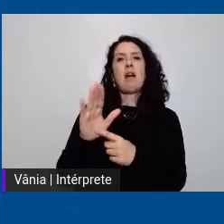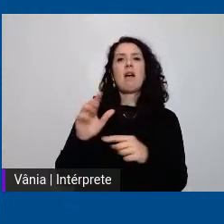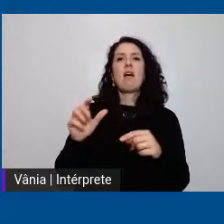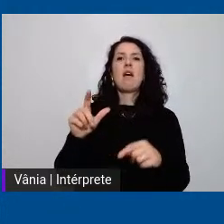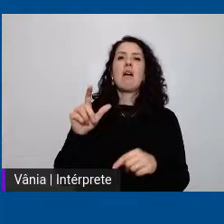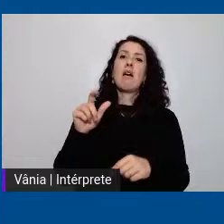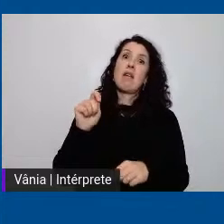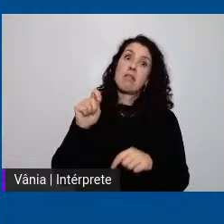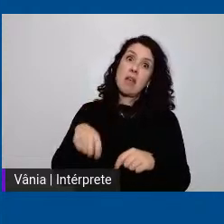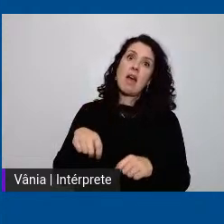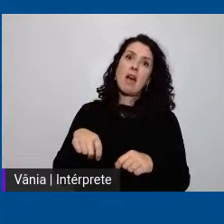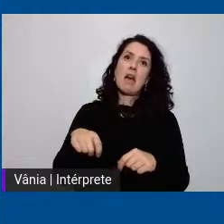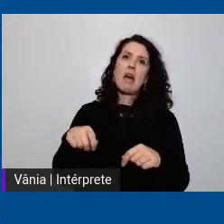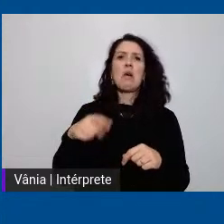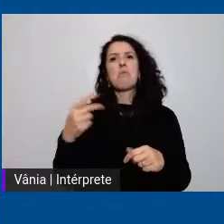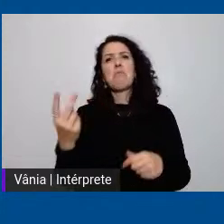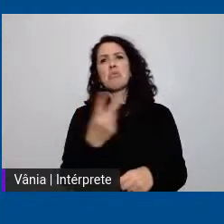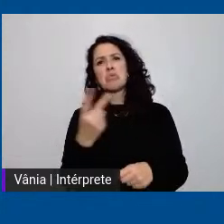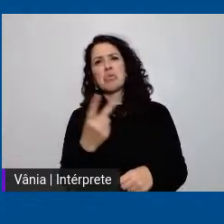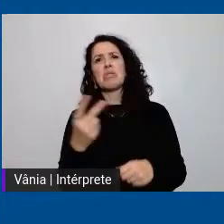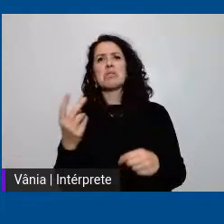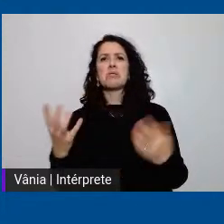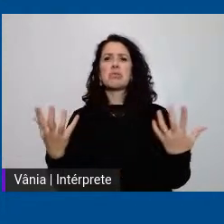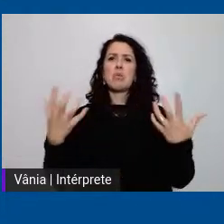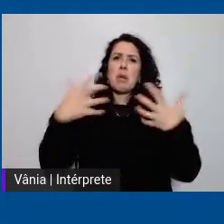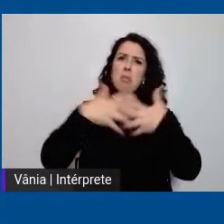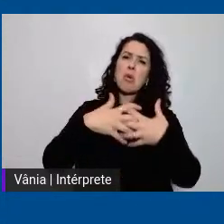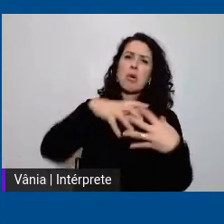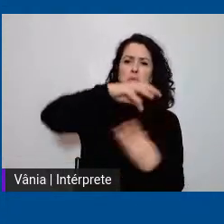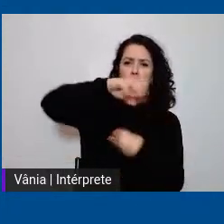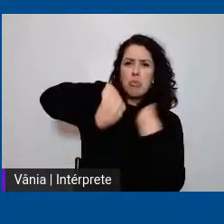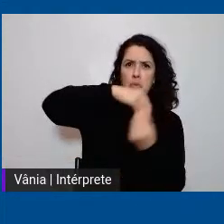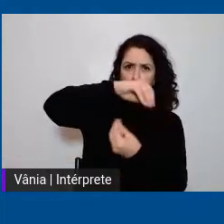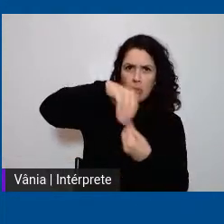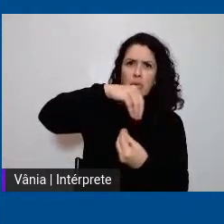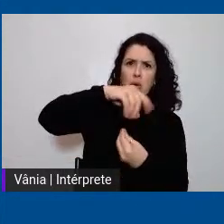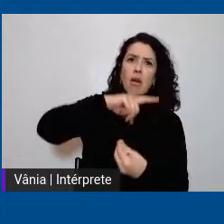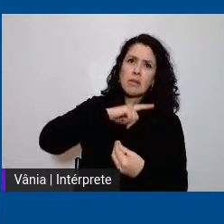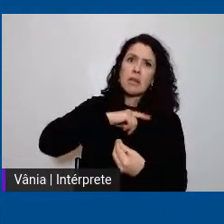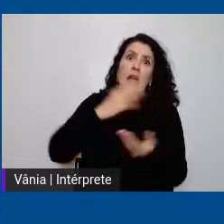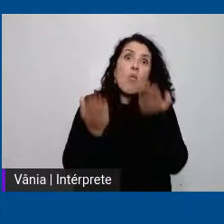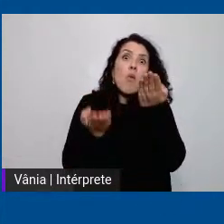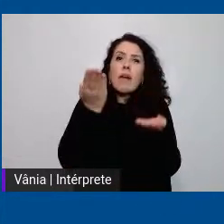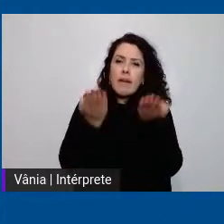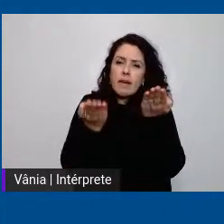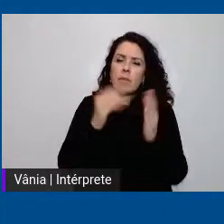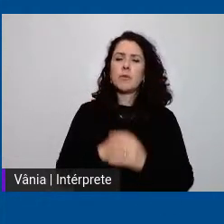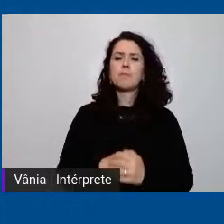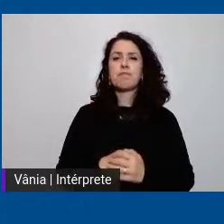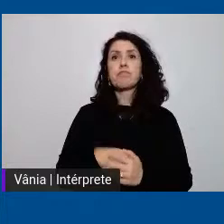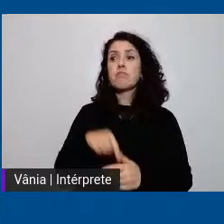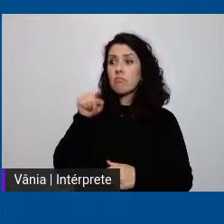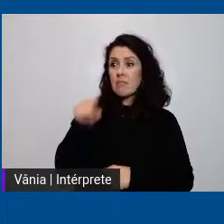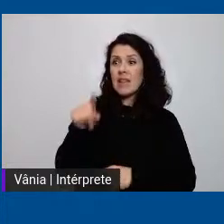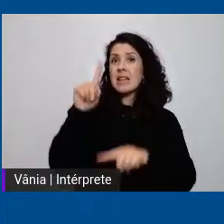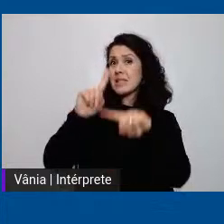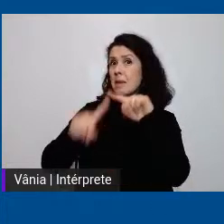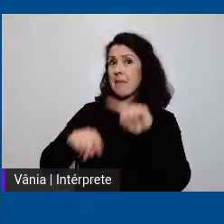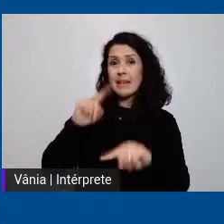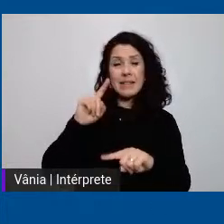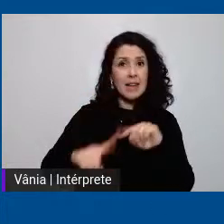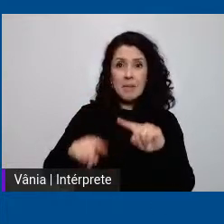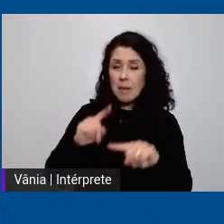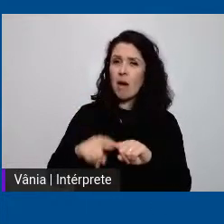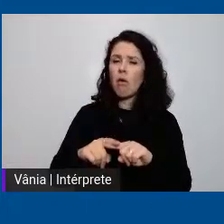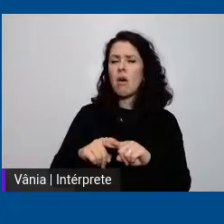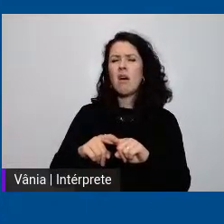se combina ou se equilibra com esse valor documental. E esse material, sobretudo o